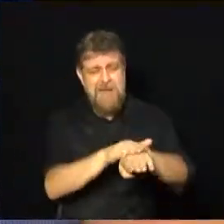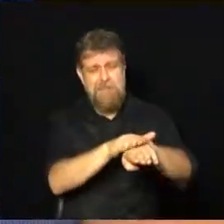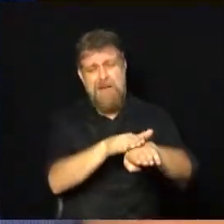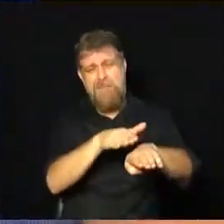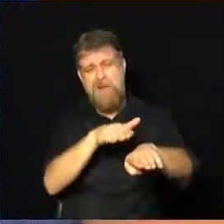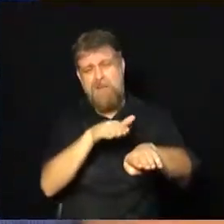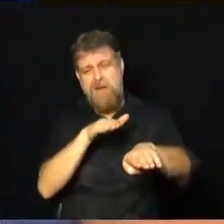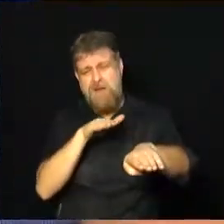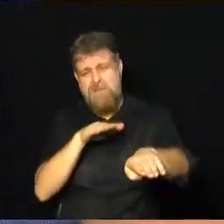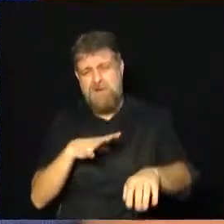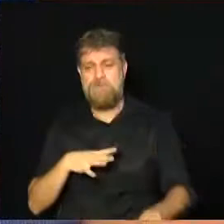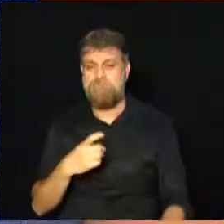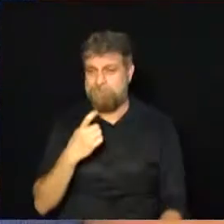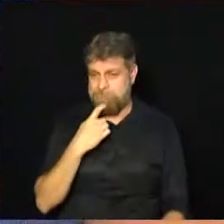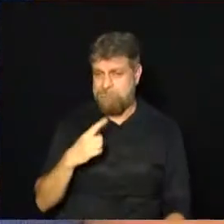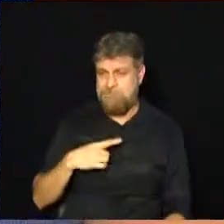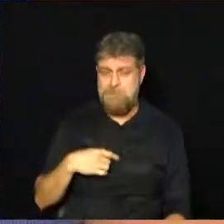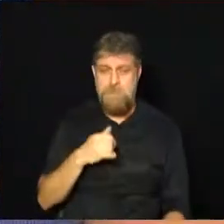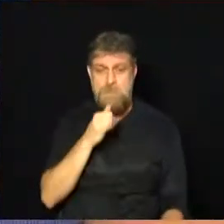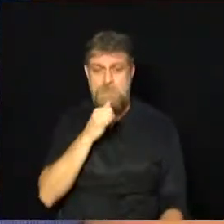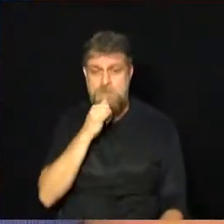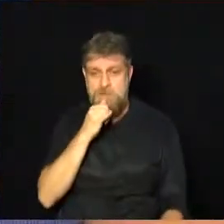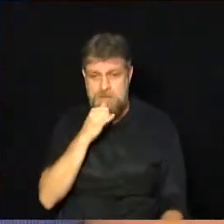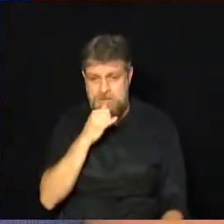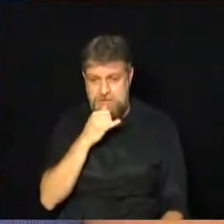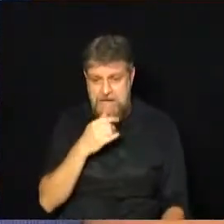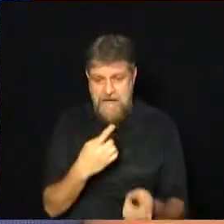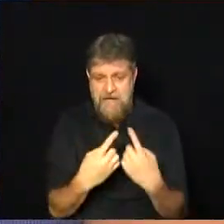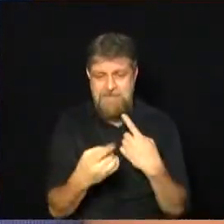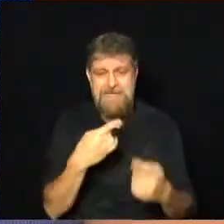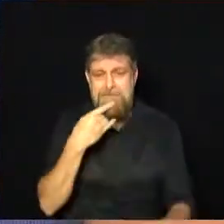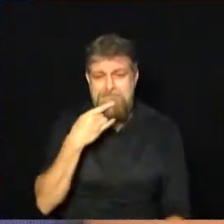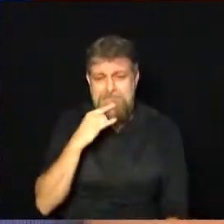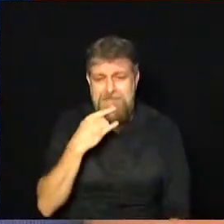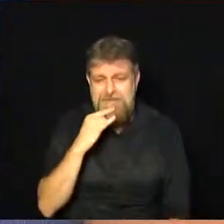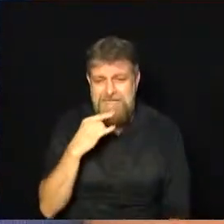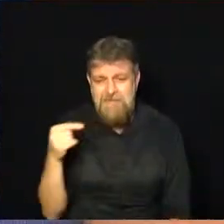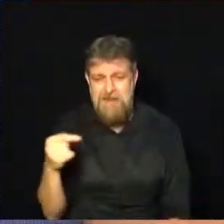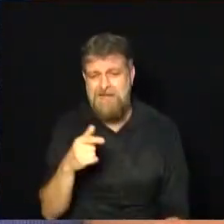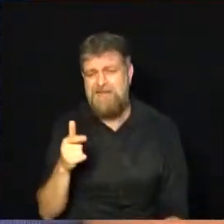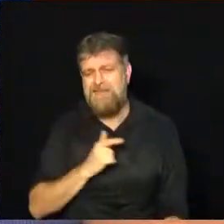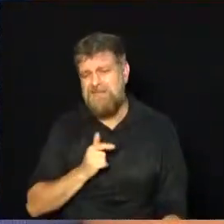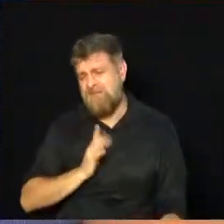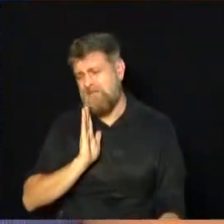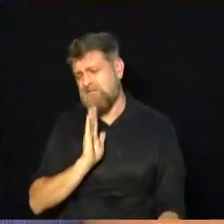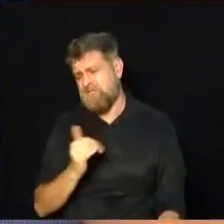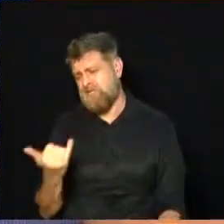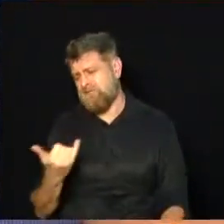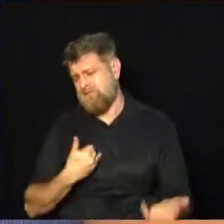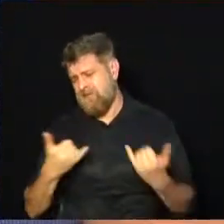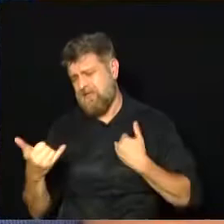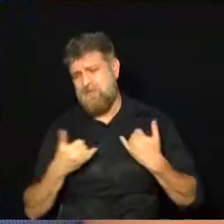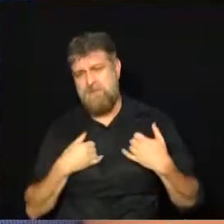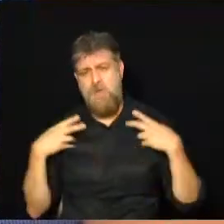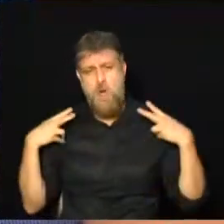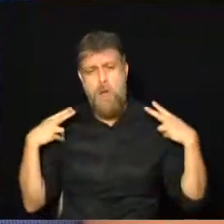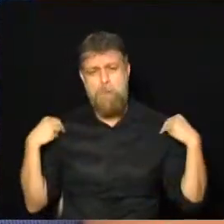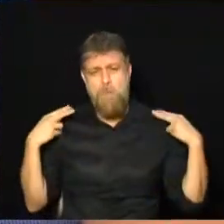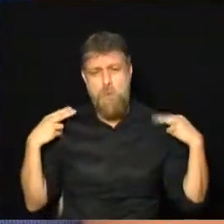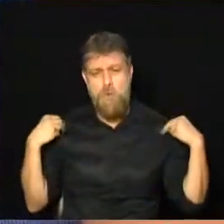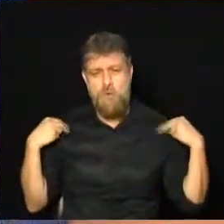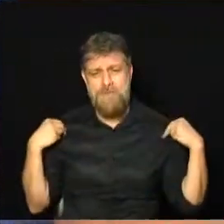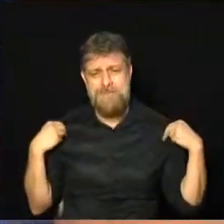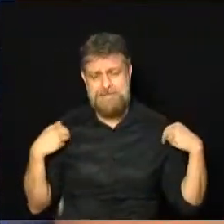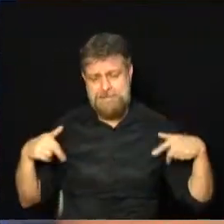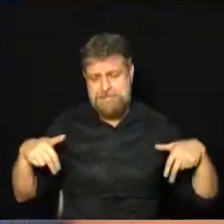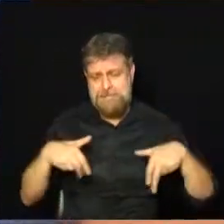nós temos na cidade. Vamos dar um exemplo aí, a Piracicaba ali, que já tivemos diversos relatos aí de motoristas, de cidadãos